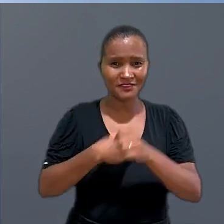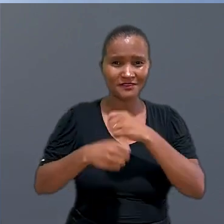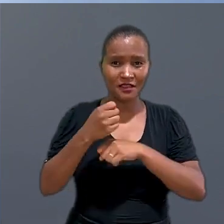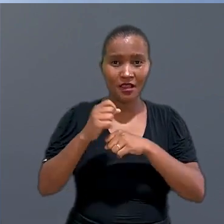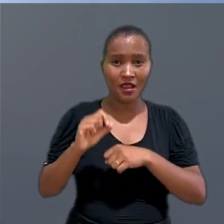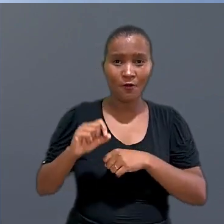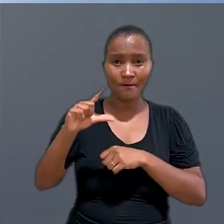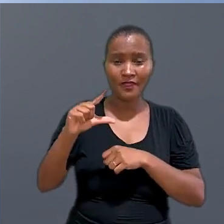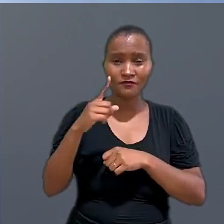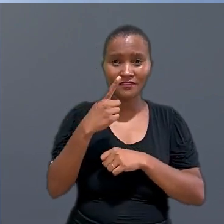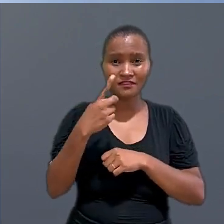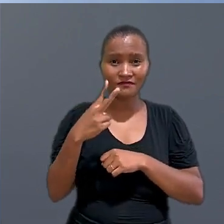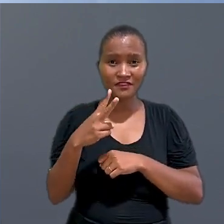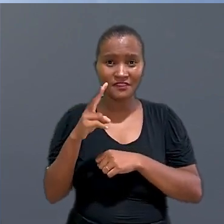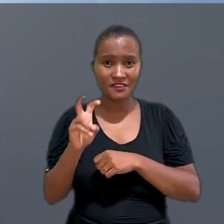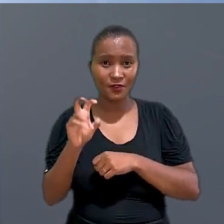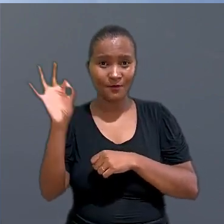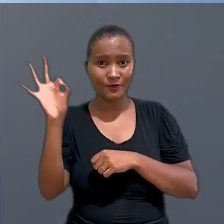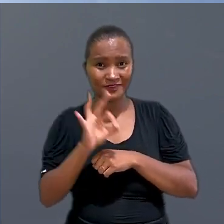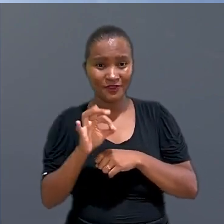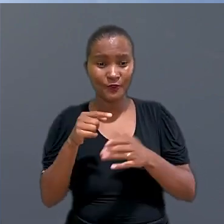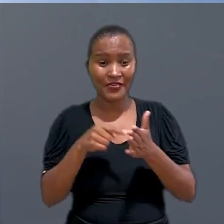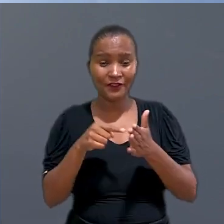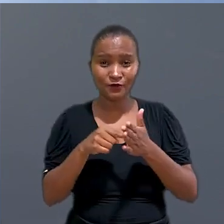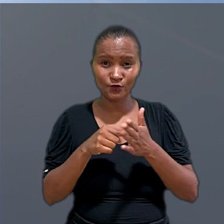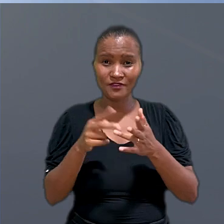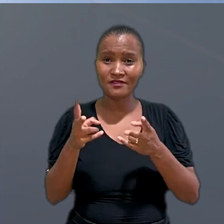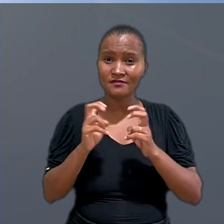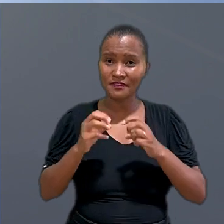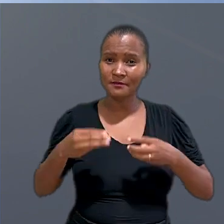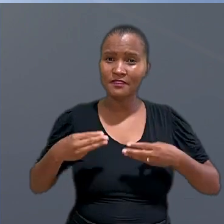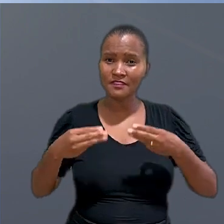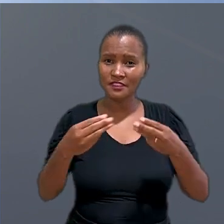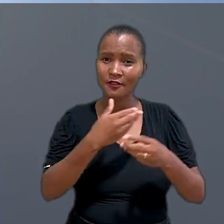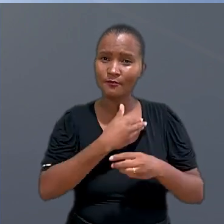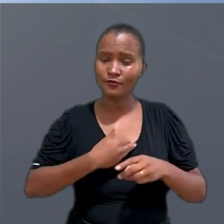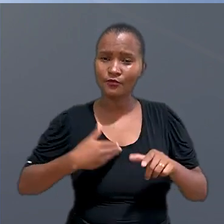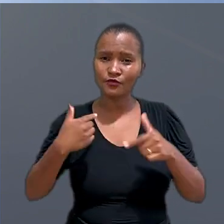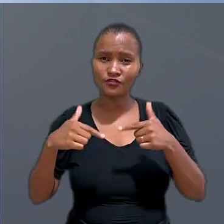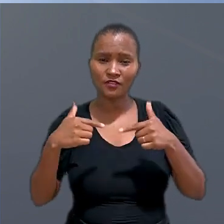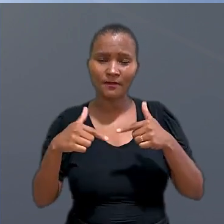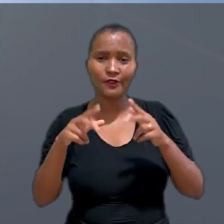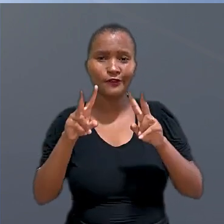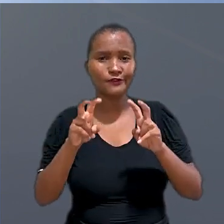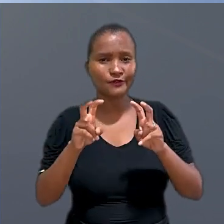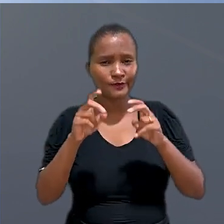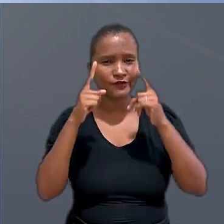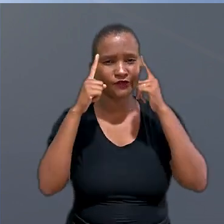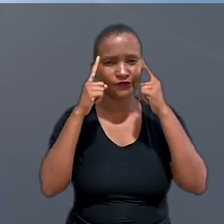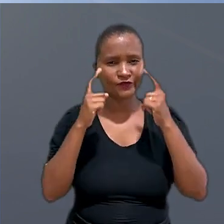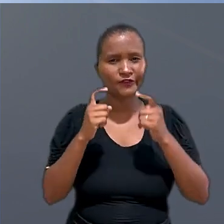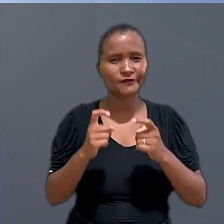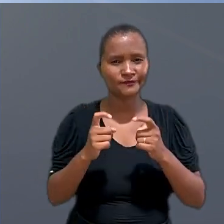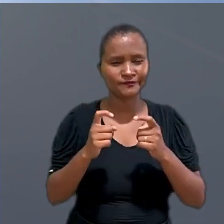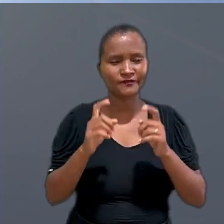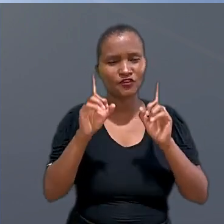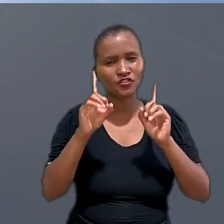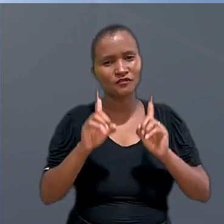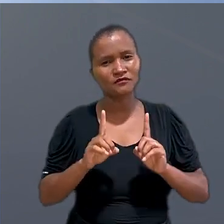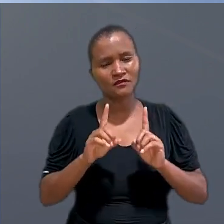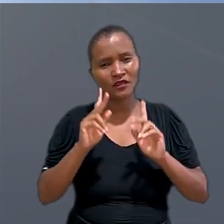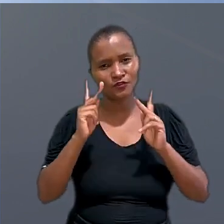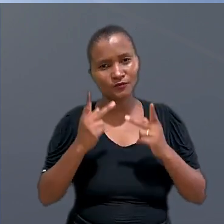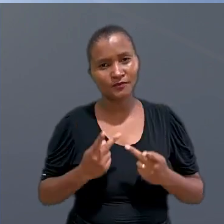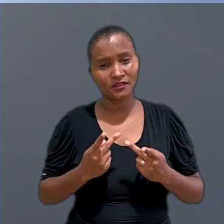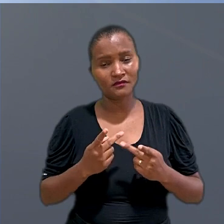de 125% de denúncias recebidas pelo Ministério Público do Trabalho sobre esse tipo de violação à dignidade